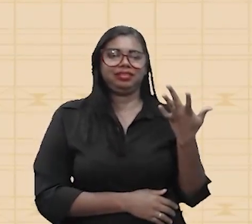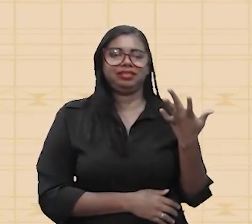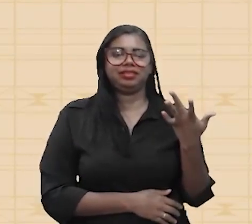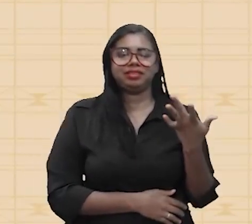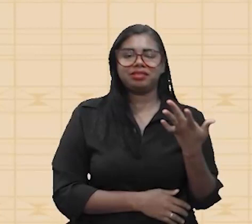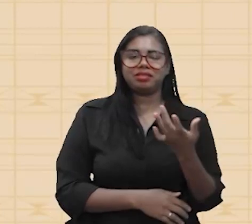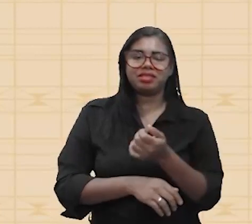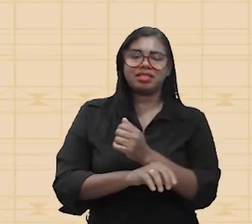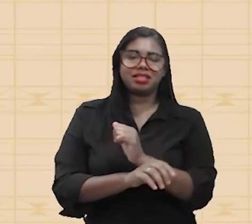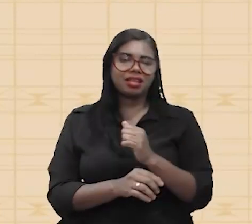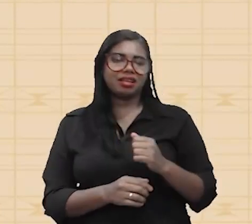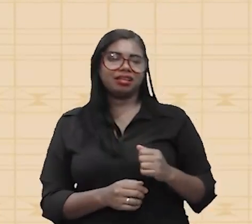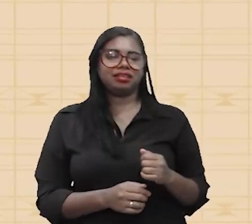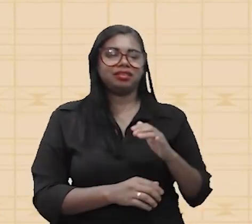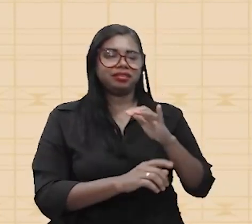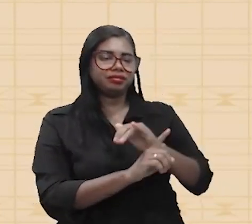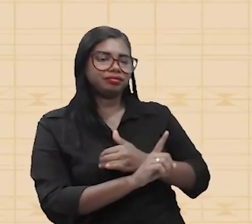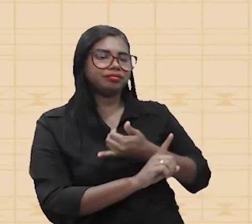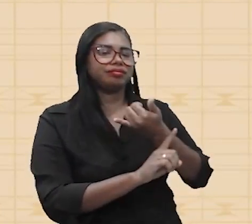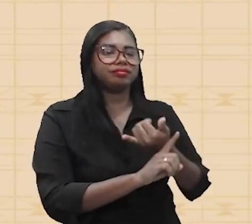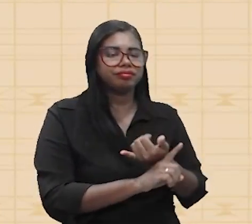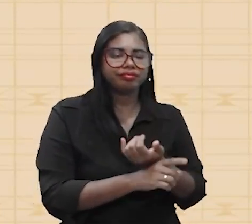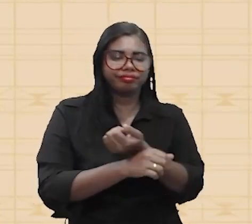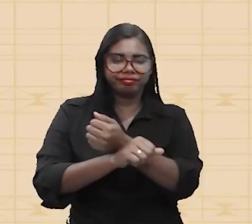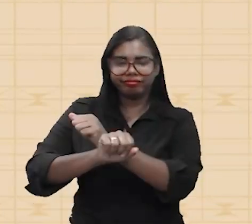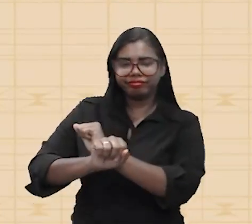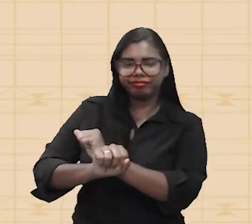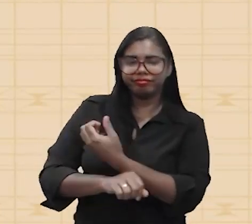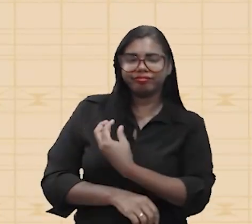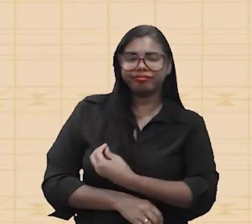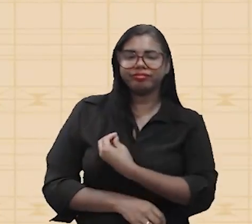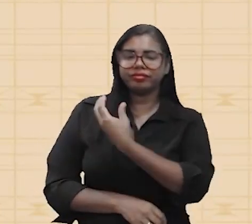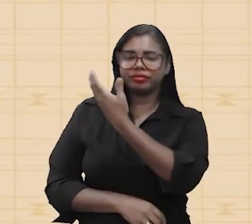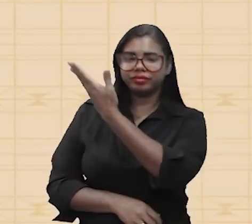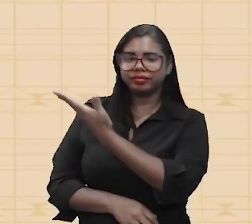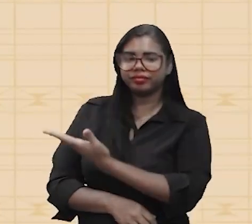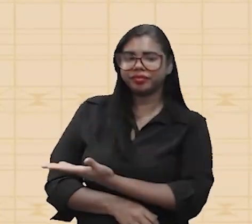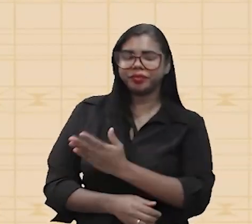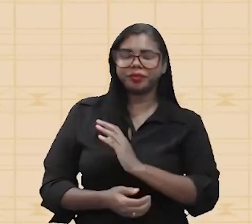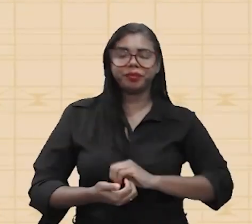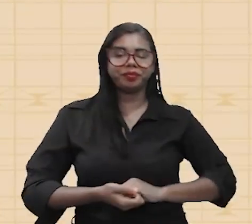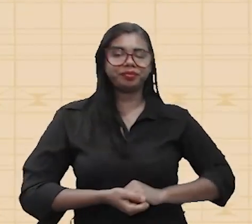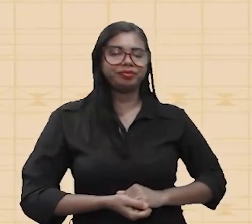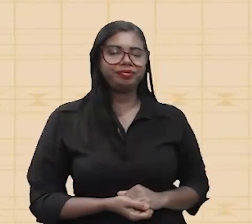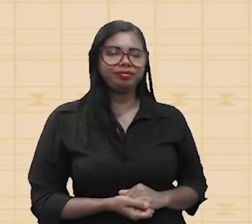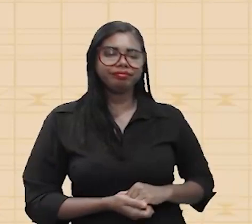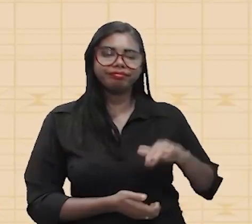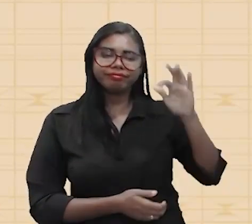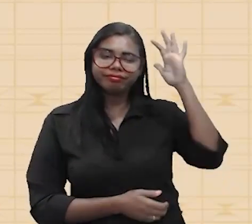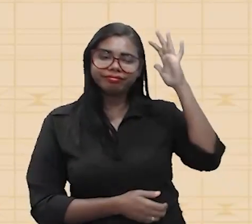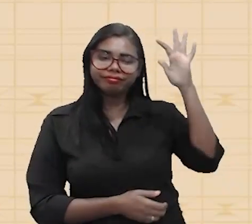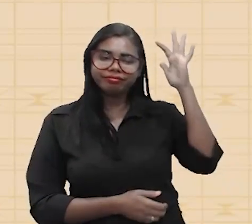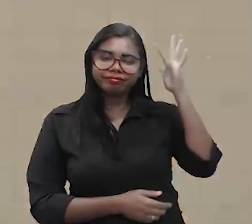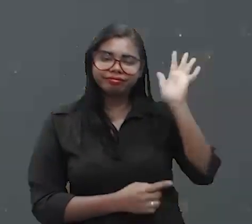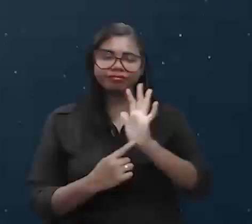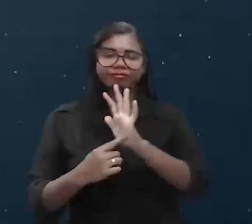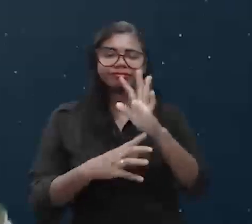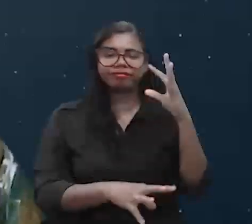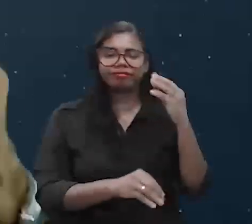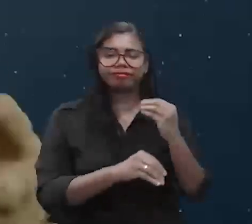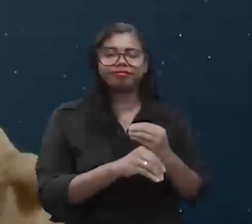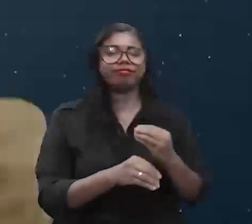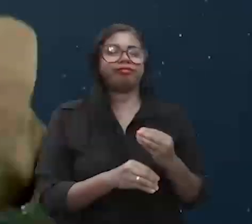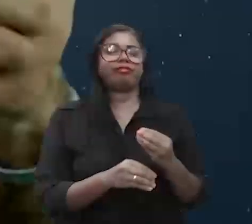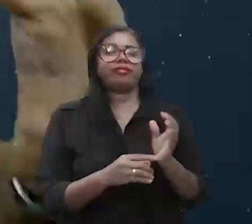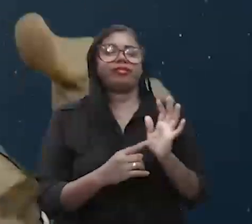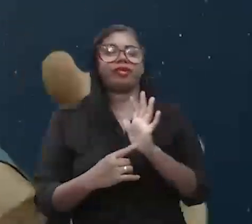uma alforria, enfim. Esses homens que eram geniais, e agora você imagina quantos gênios